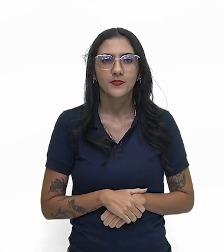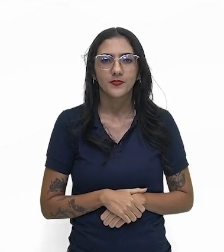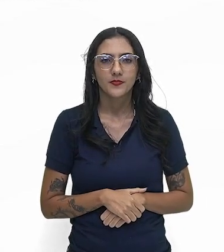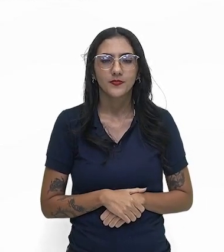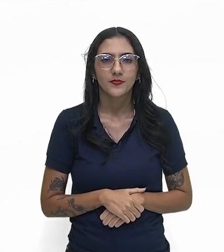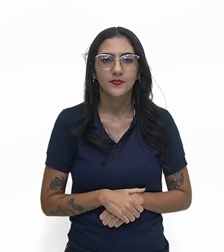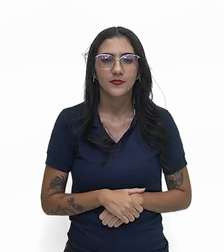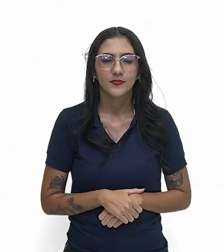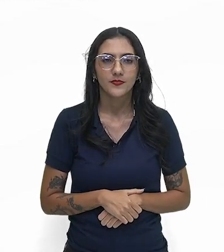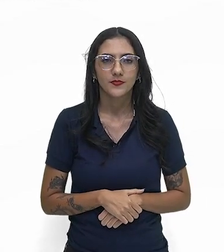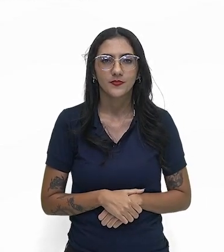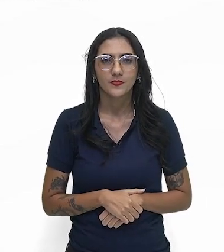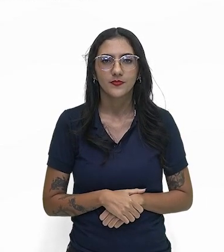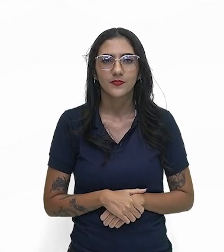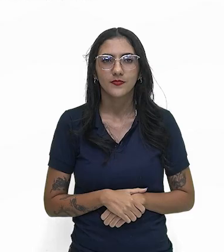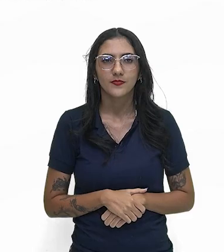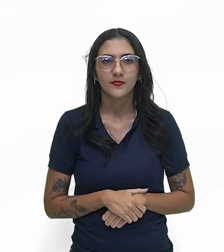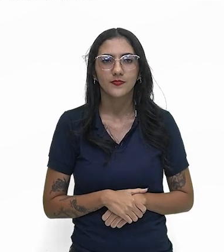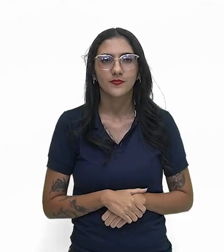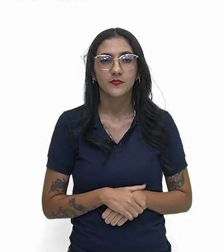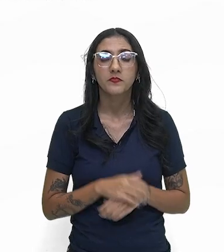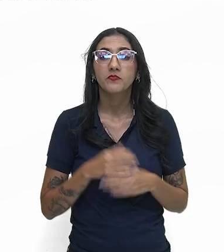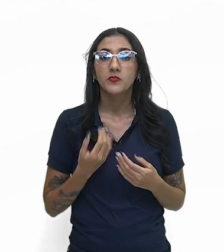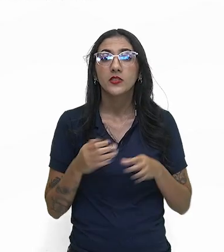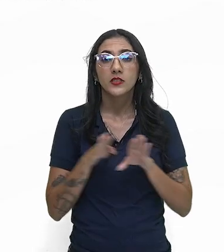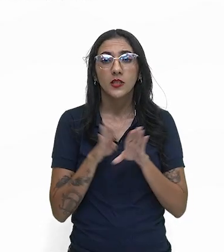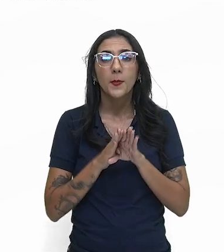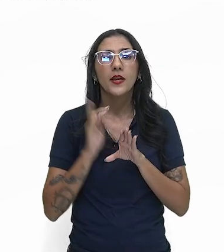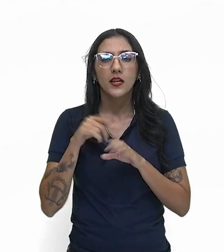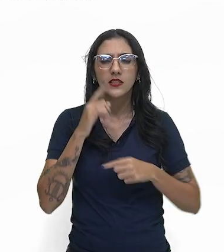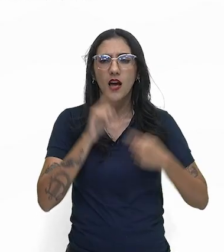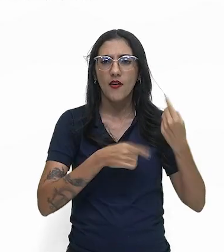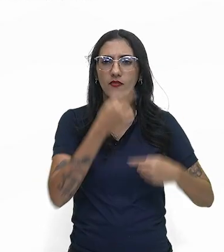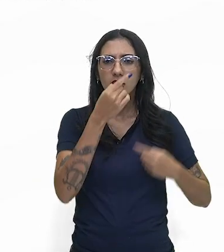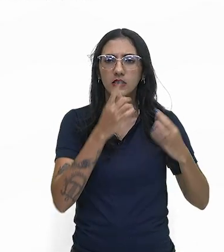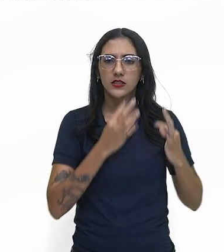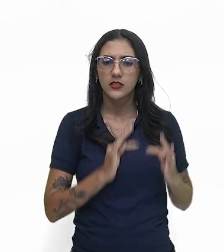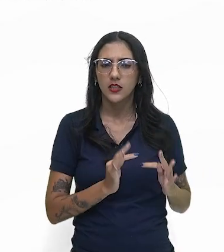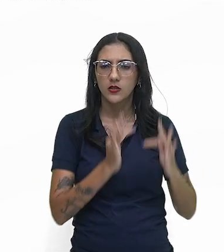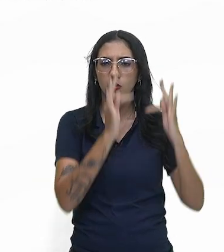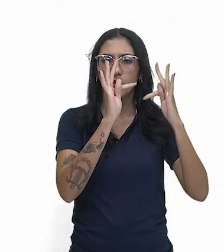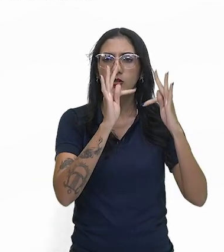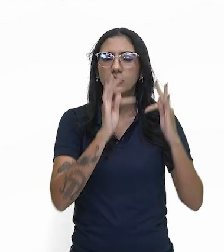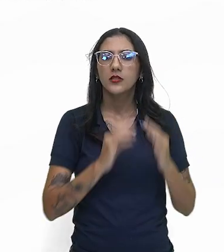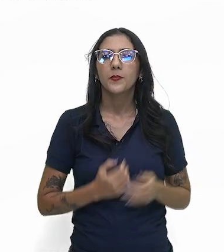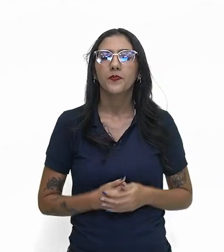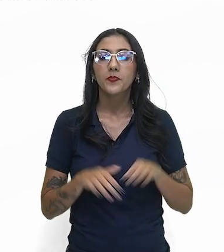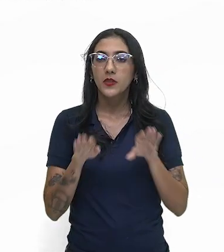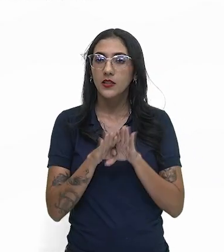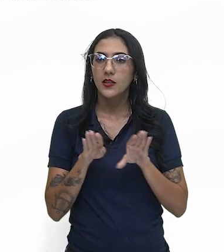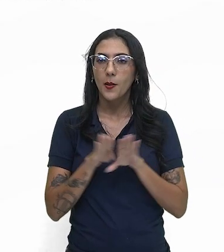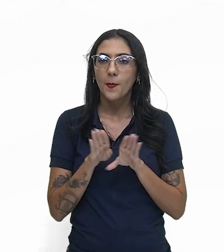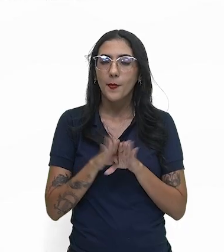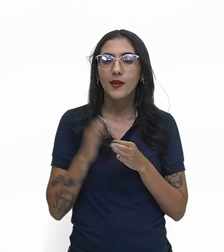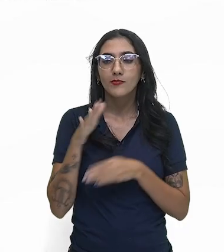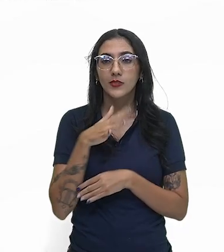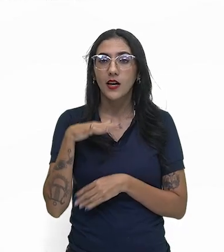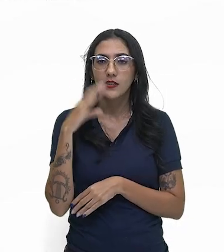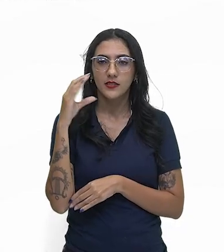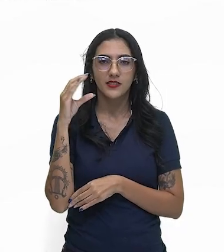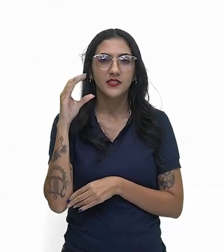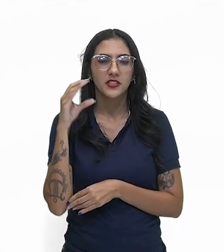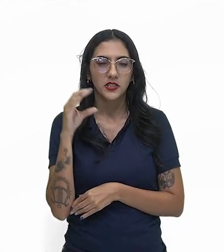já chegando ao final, ao mesmo tempo, né, esse avanço tecnológico e essa expansão dos horizontes